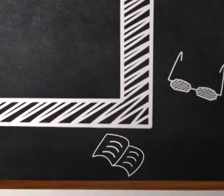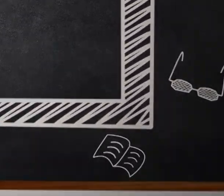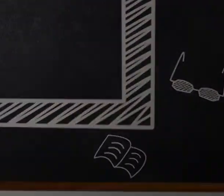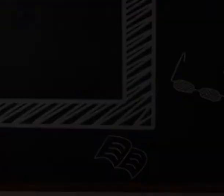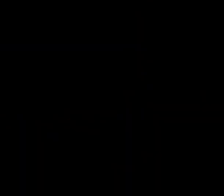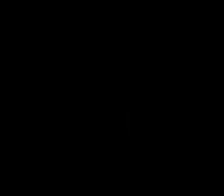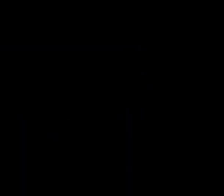aí